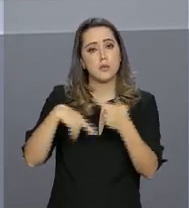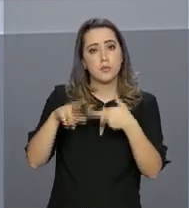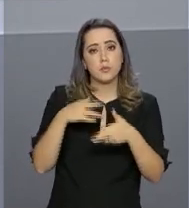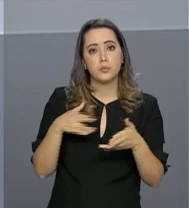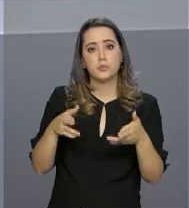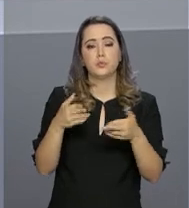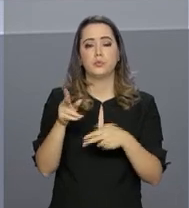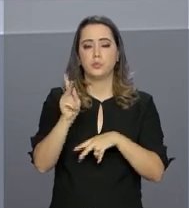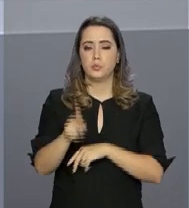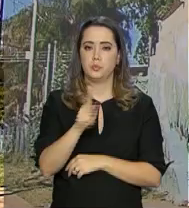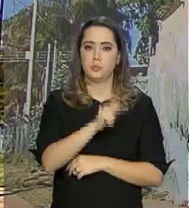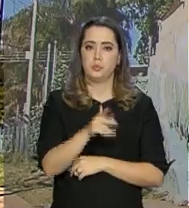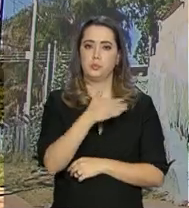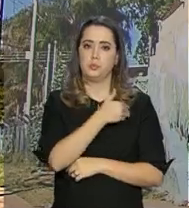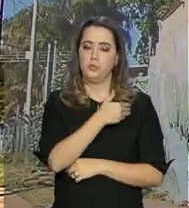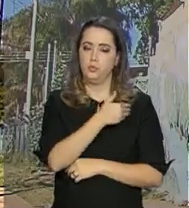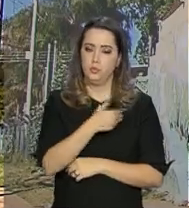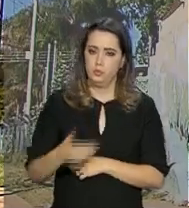escolas públicas.